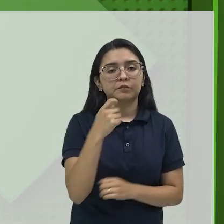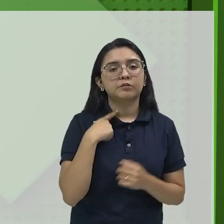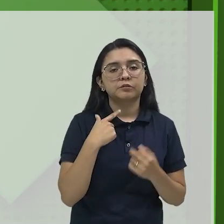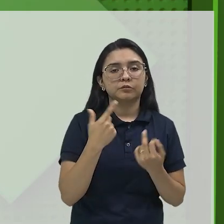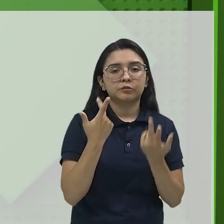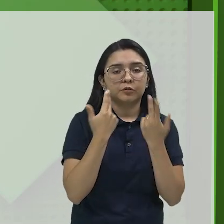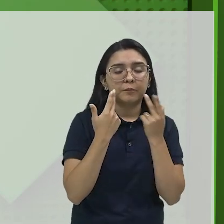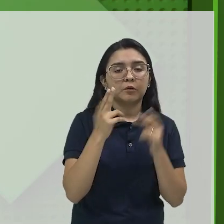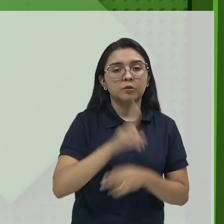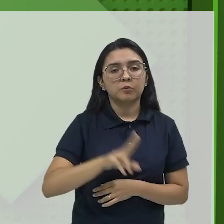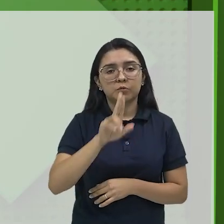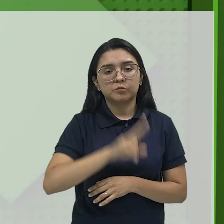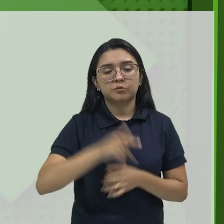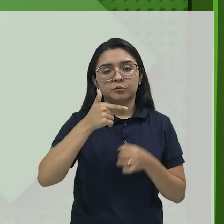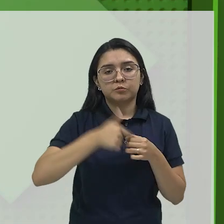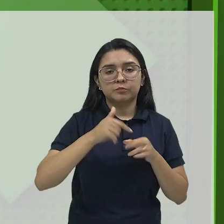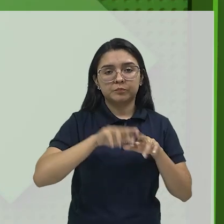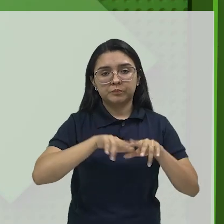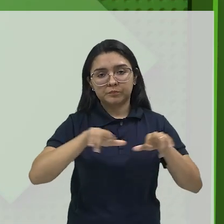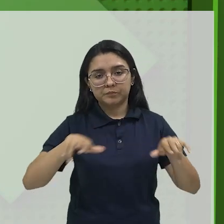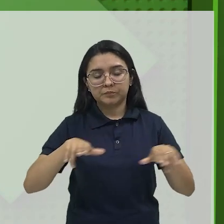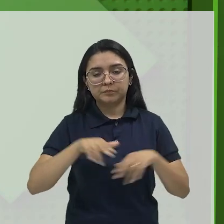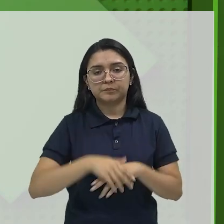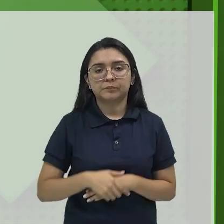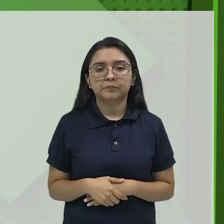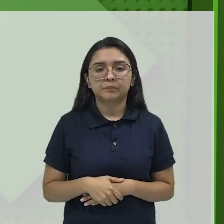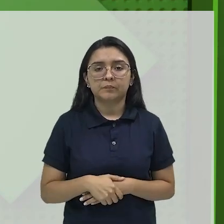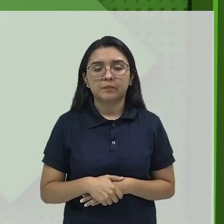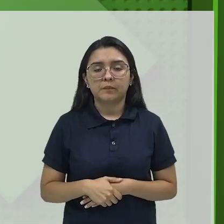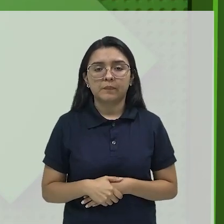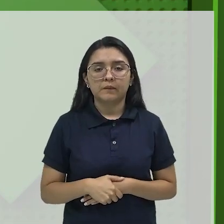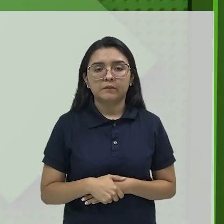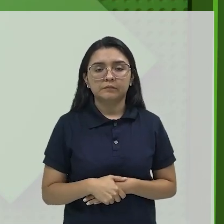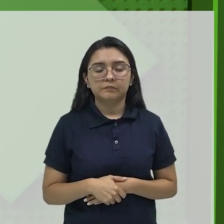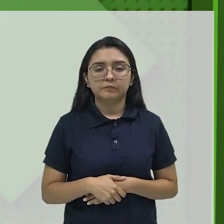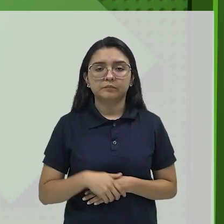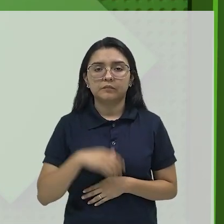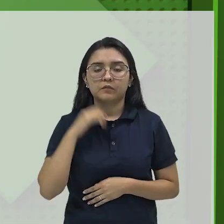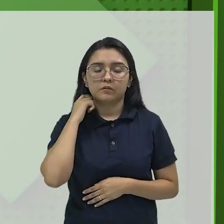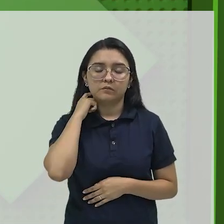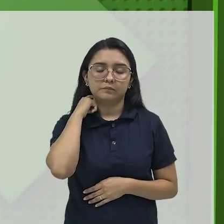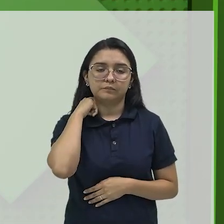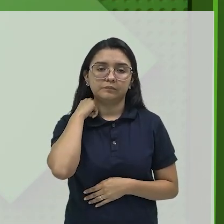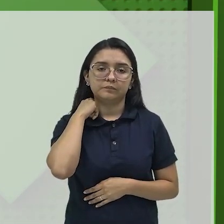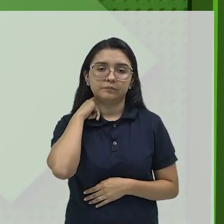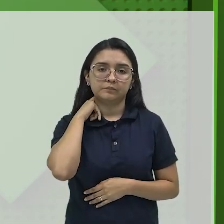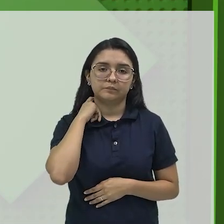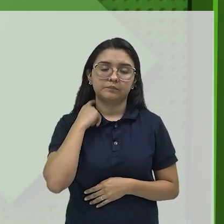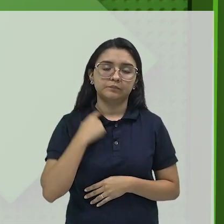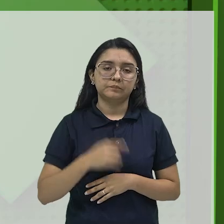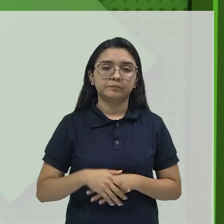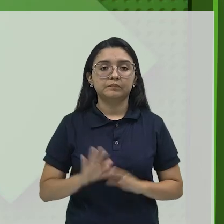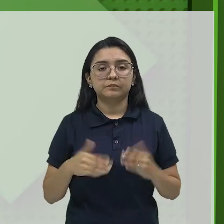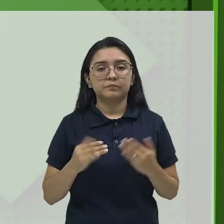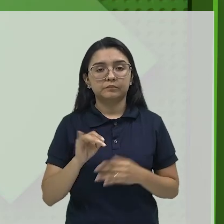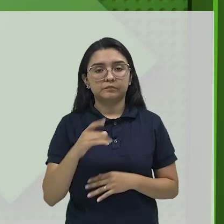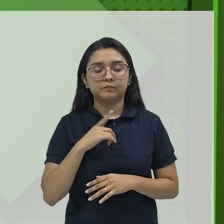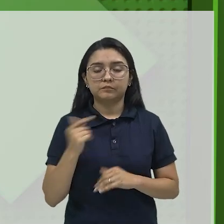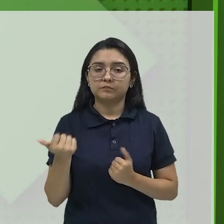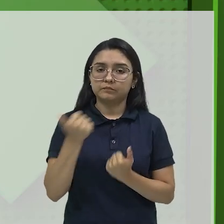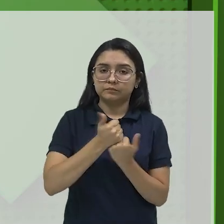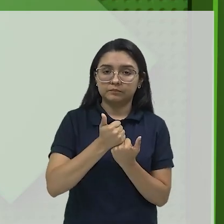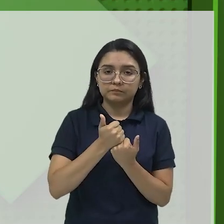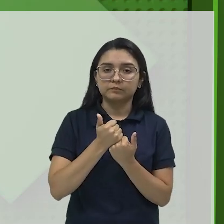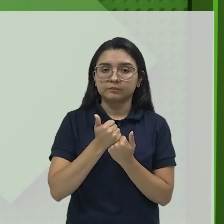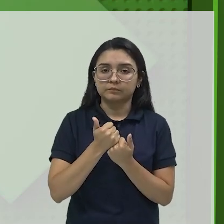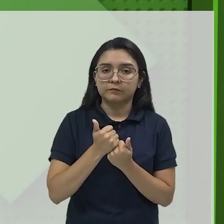utilizam os combustíveis fósseis como combustível, né? Enquanto houver essa